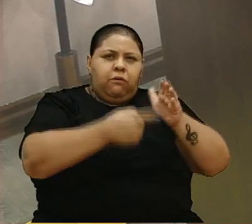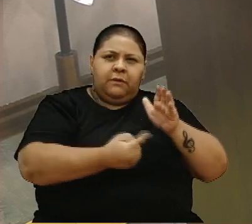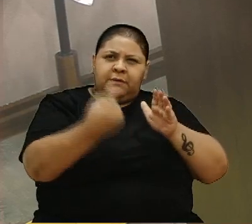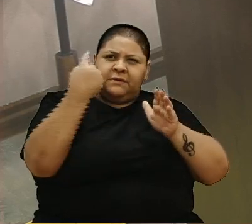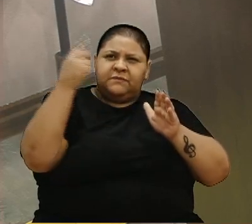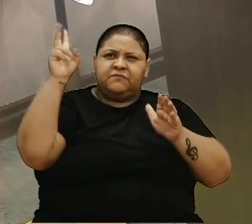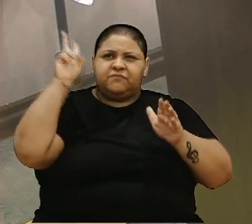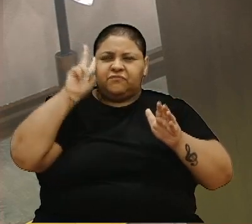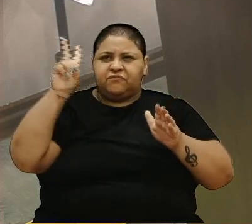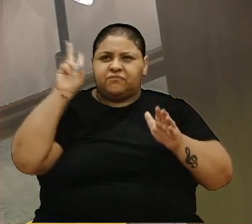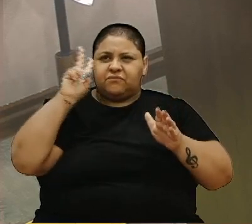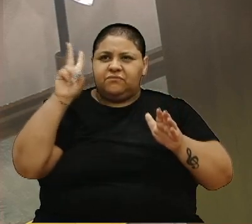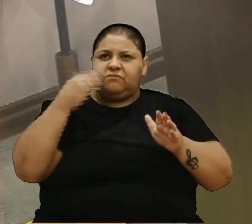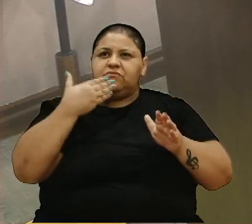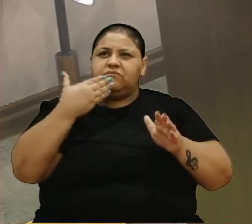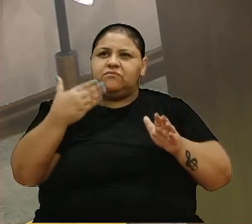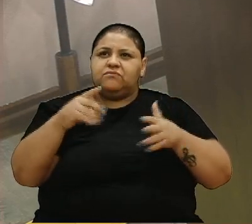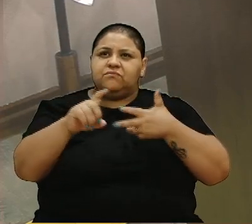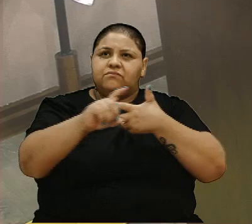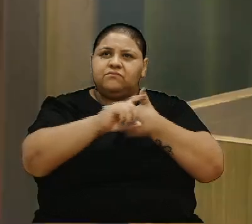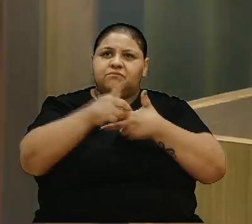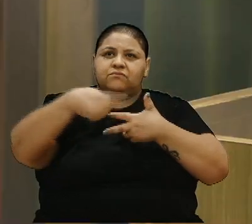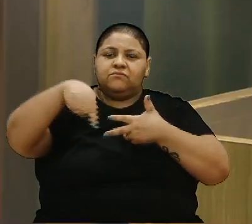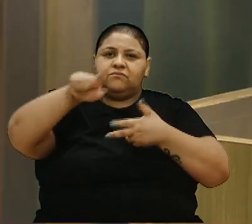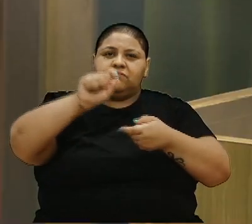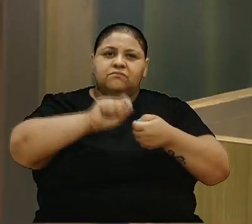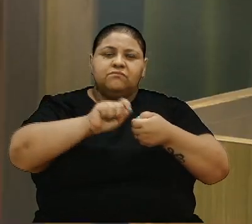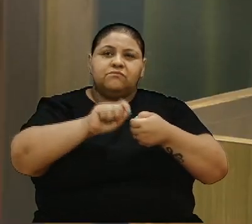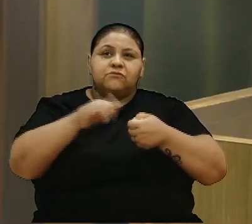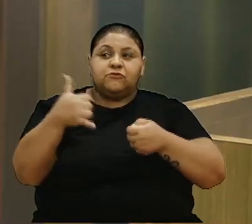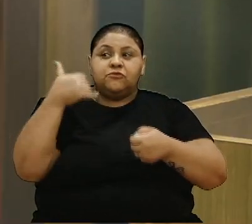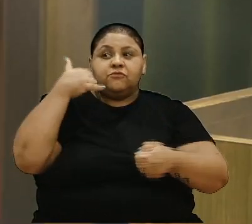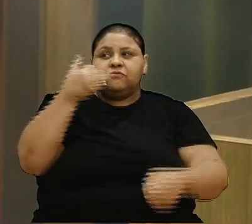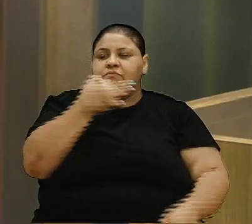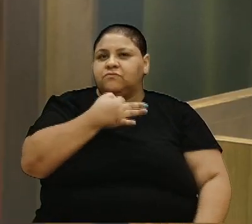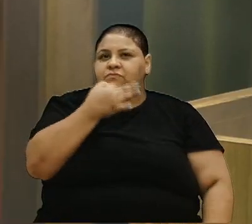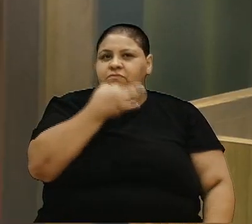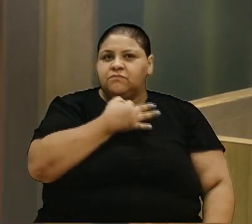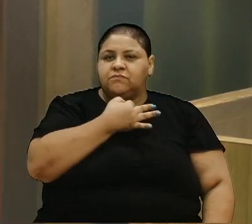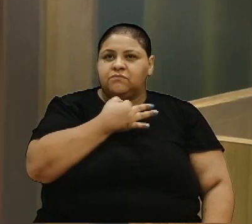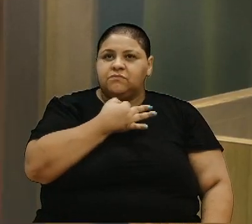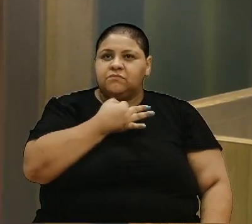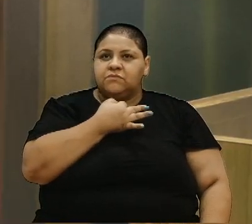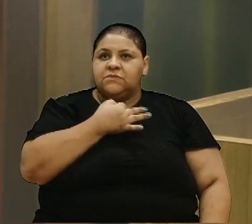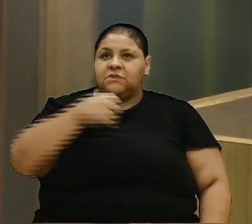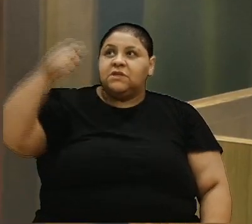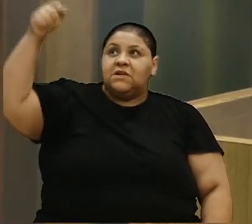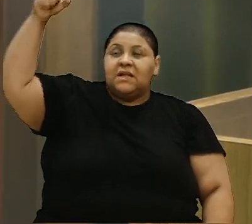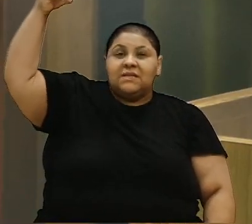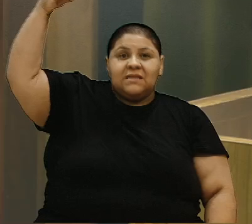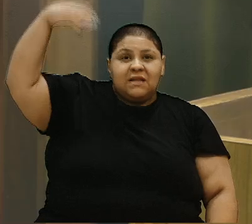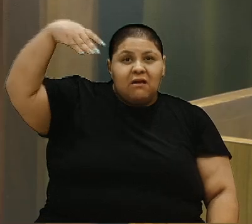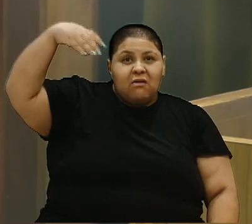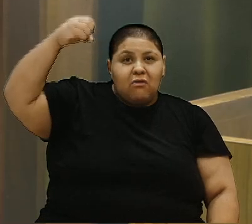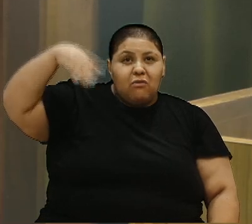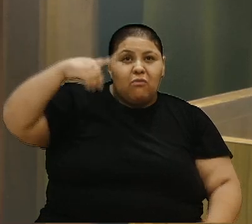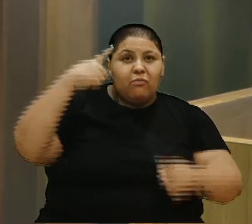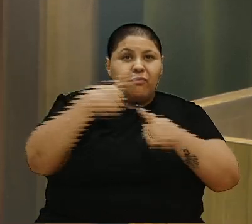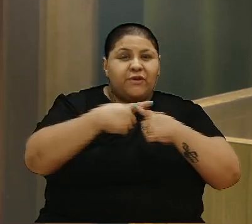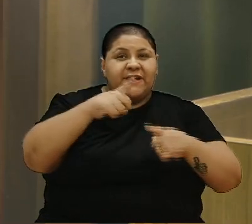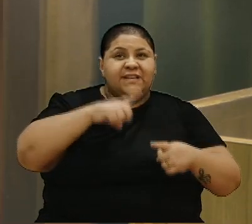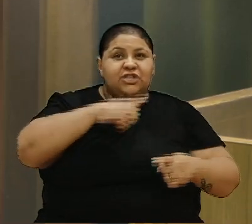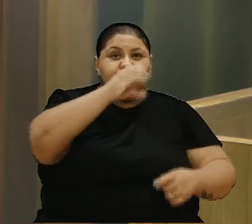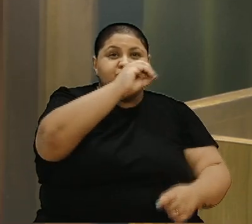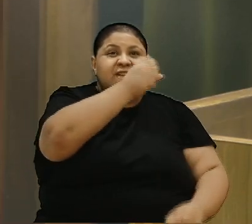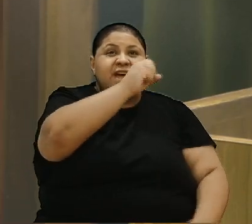por solicitação do Executivo, nós fazíamos Alocaxias das lâmpadas, em razão de ter um 0800, de